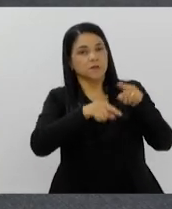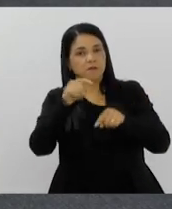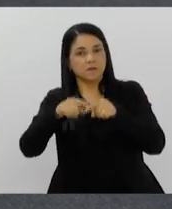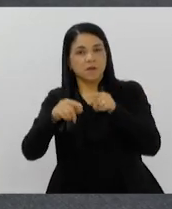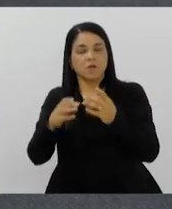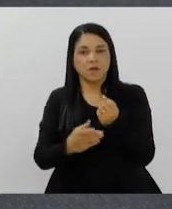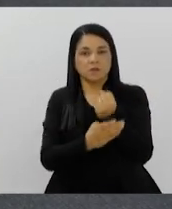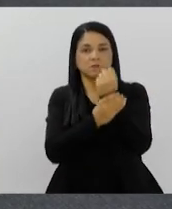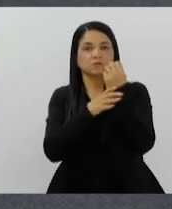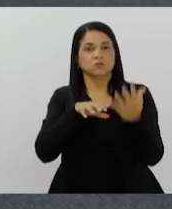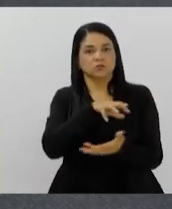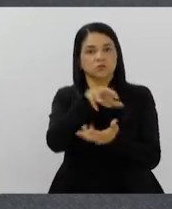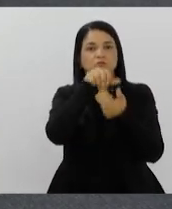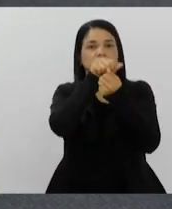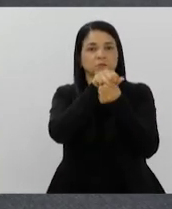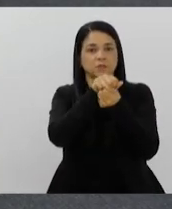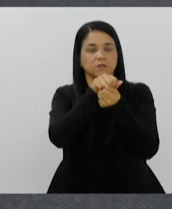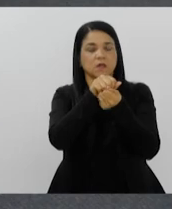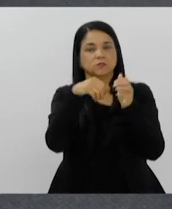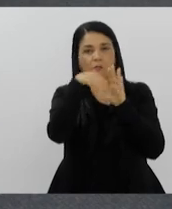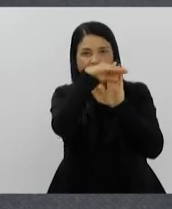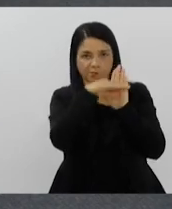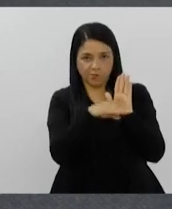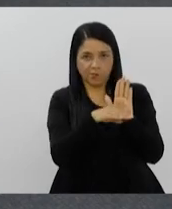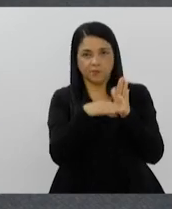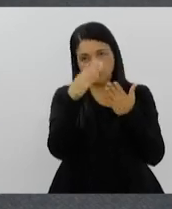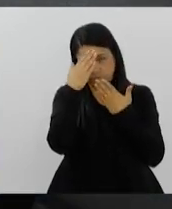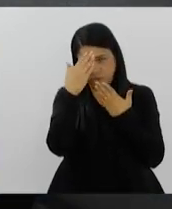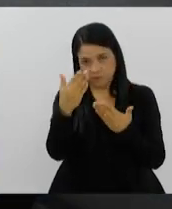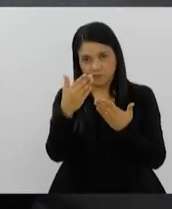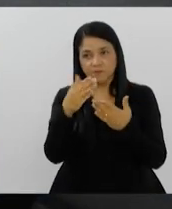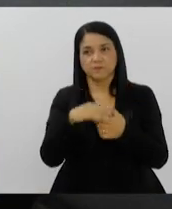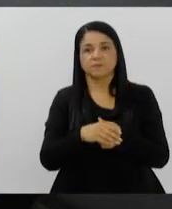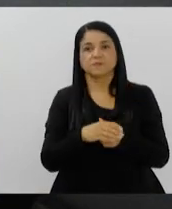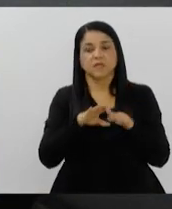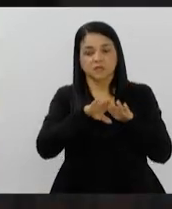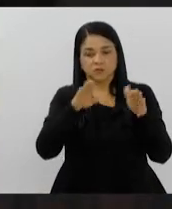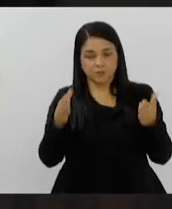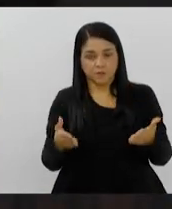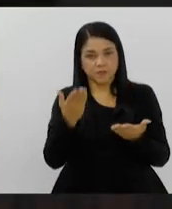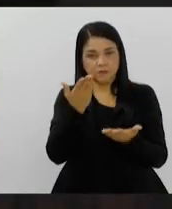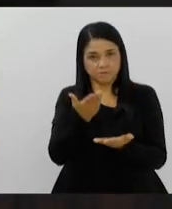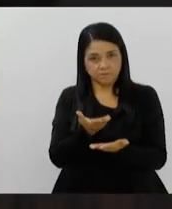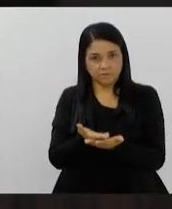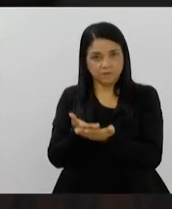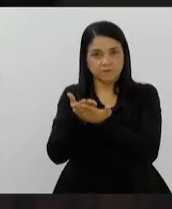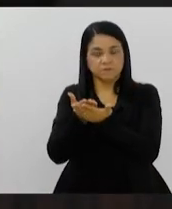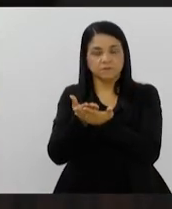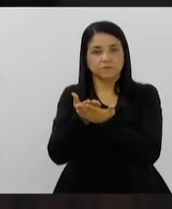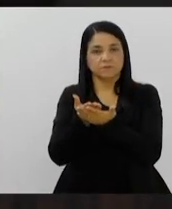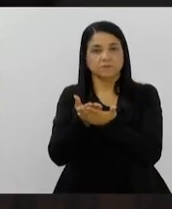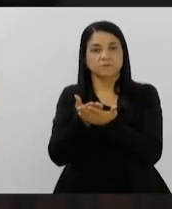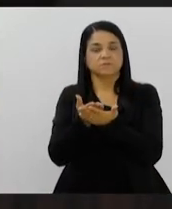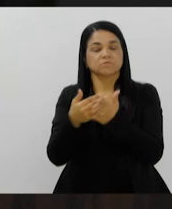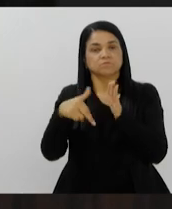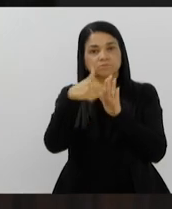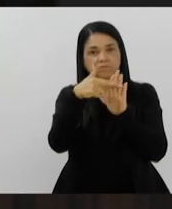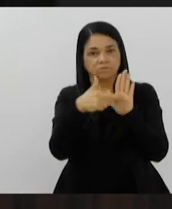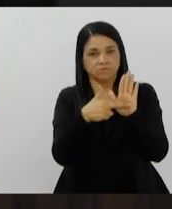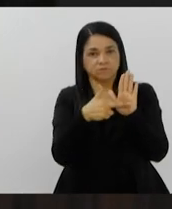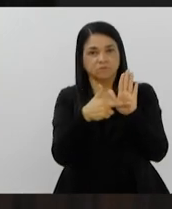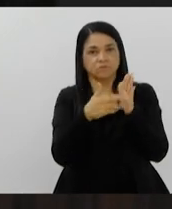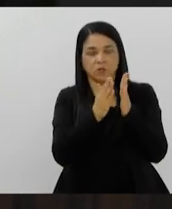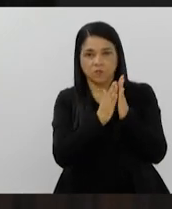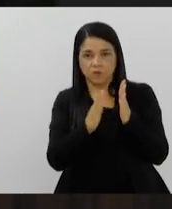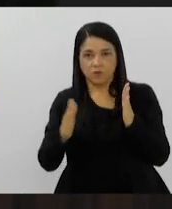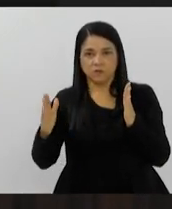garantindo sustentabilidade ao programa. Obrigado. Há sobre a mesa requerimento na forma regimental para a